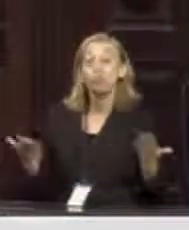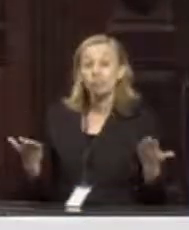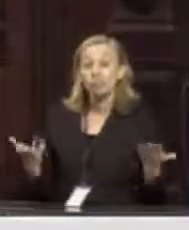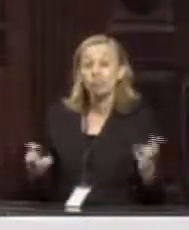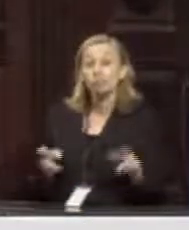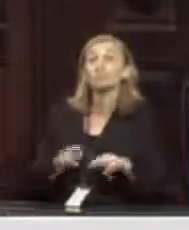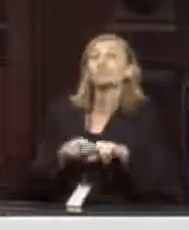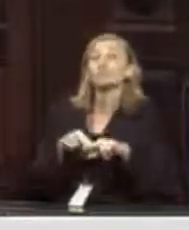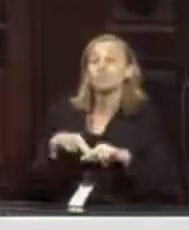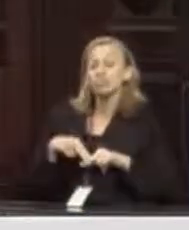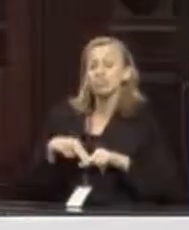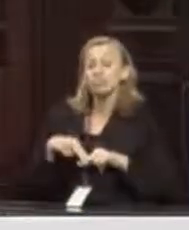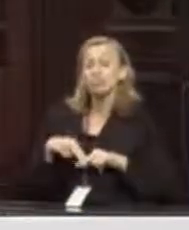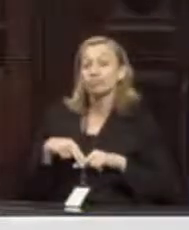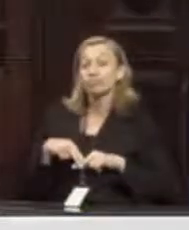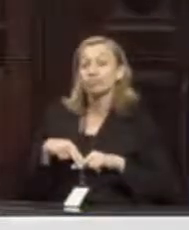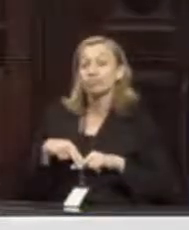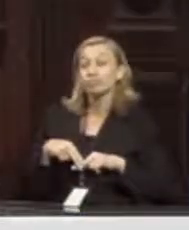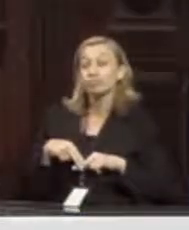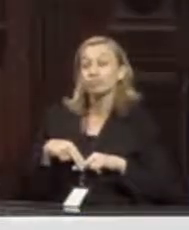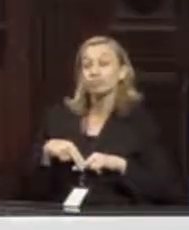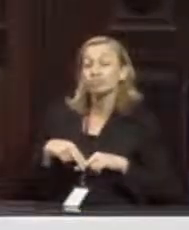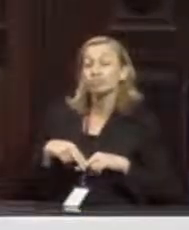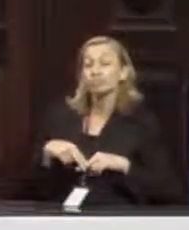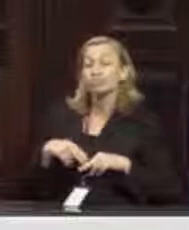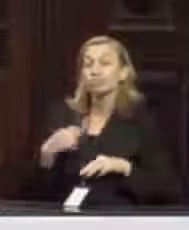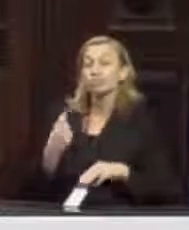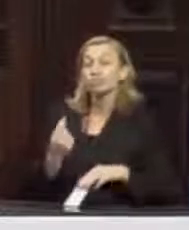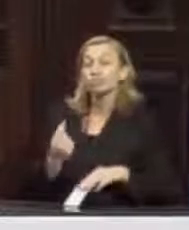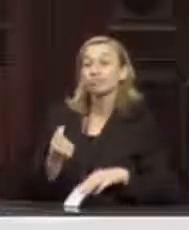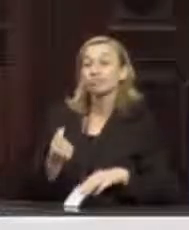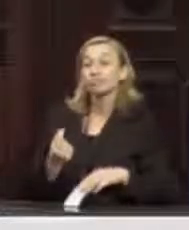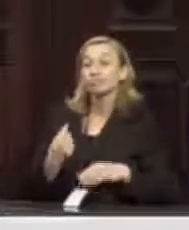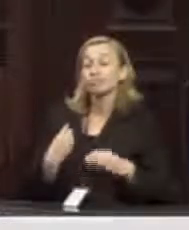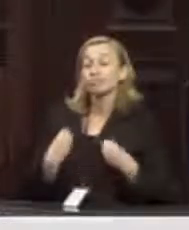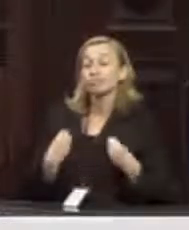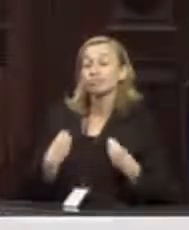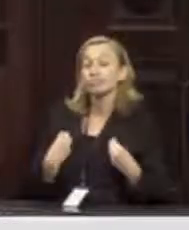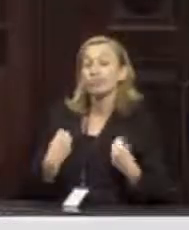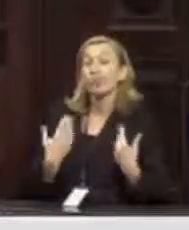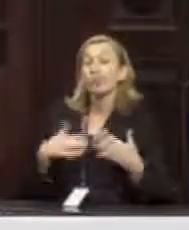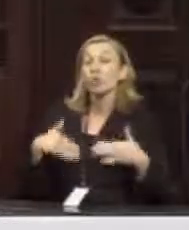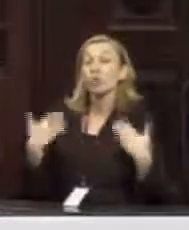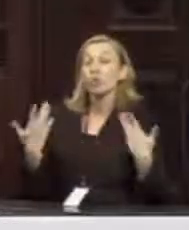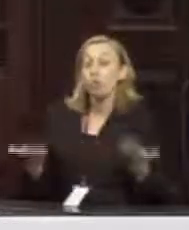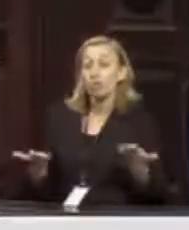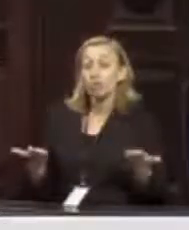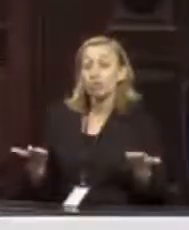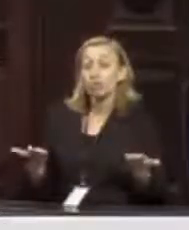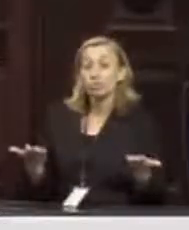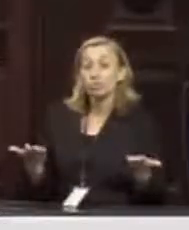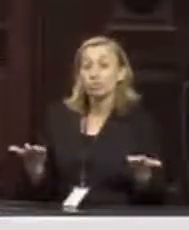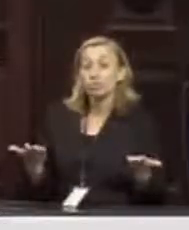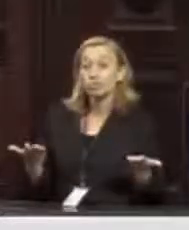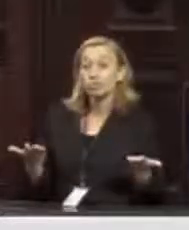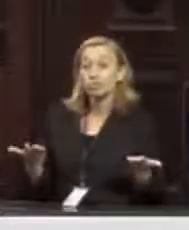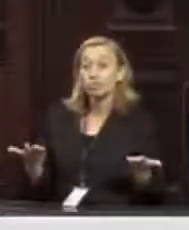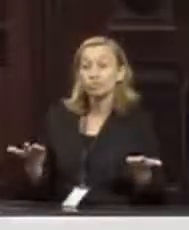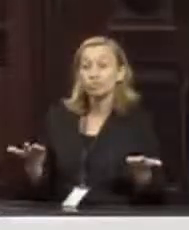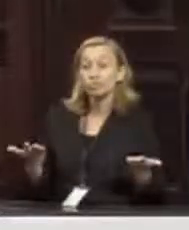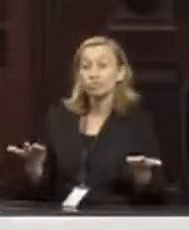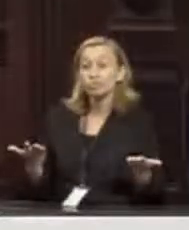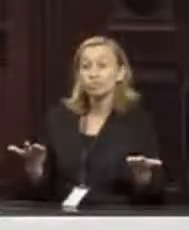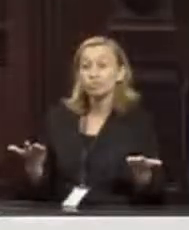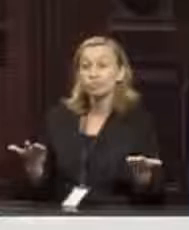é o organograma físico-financeiro a ser apresentado para nós, ou que esteja sendo pensado